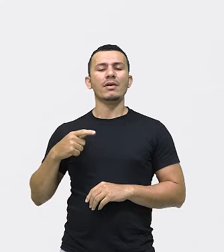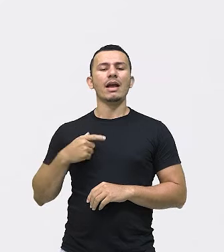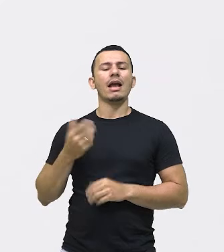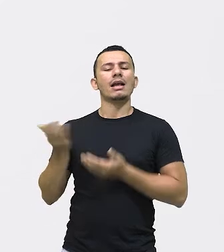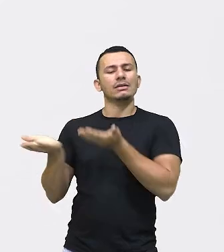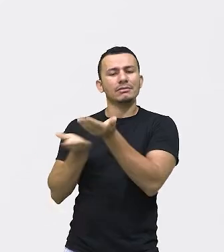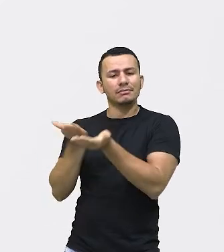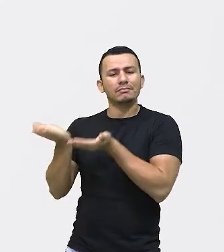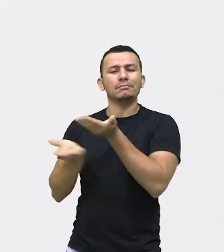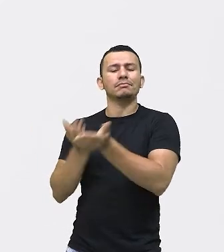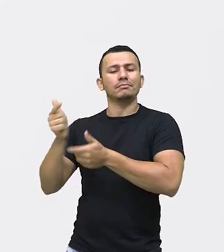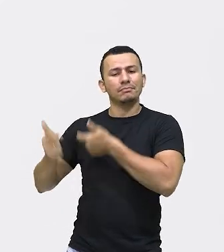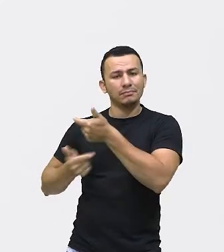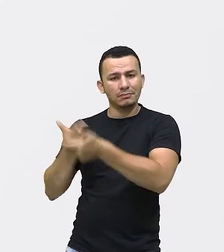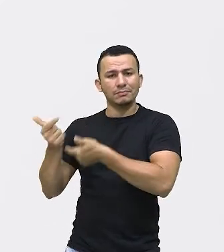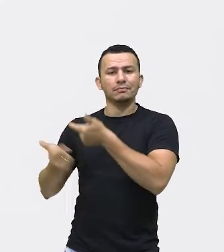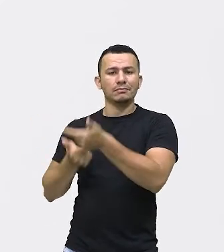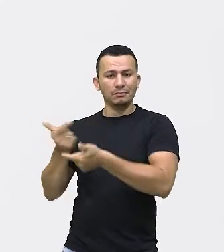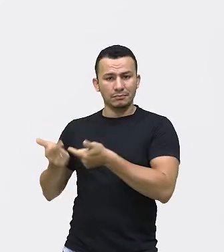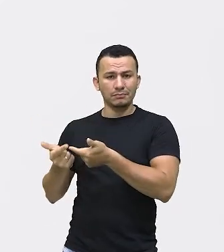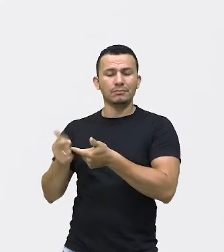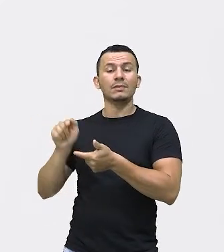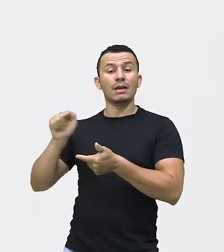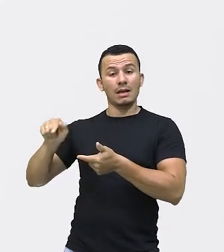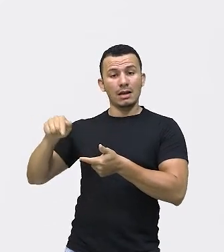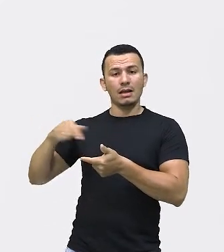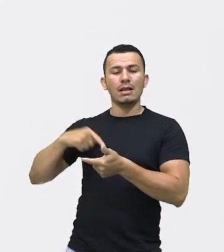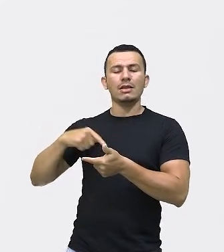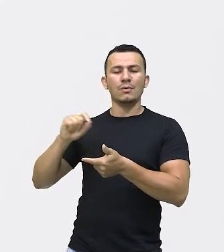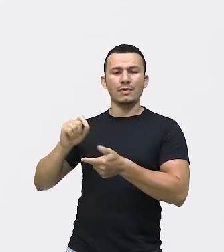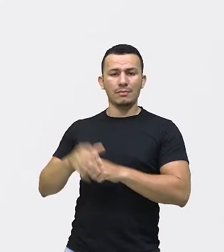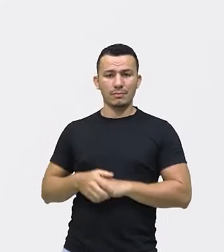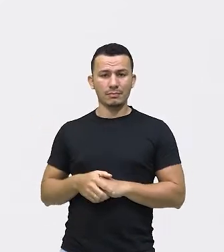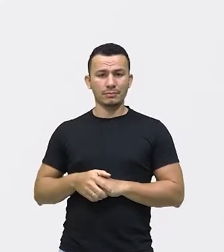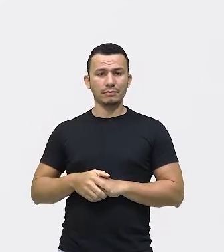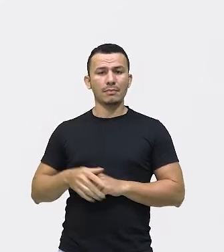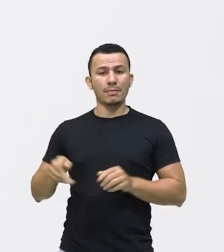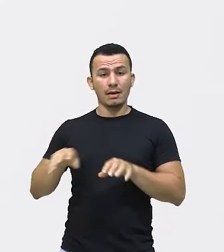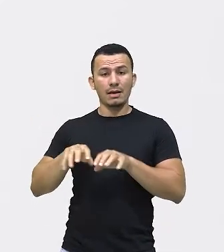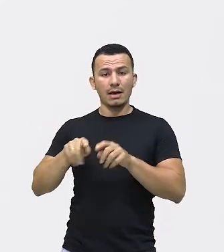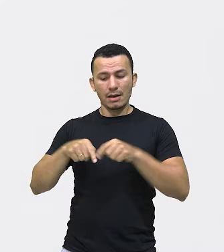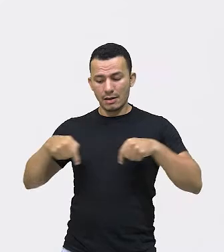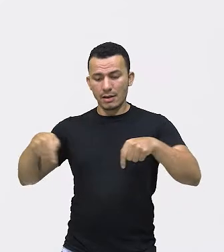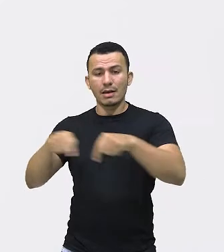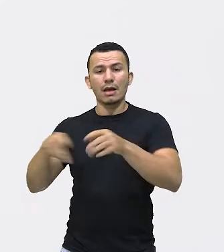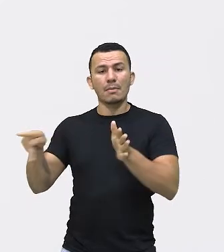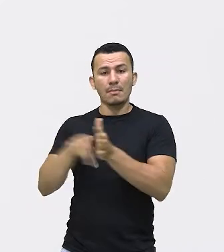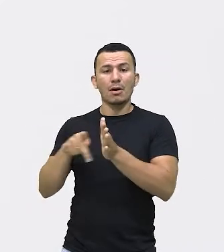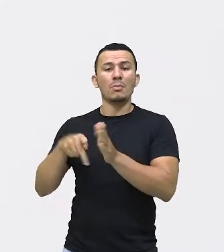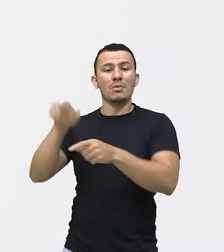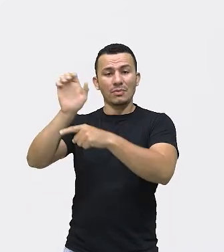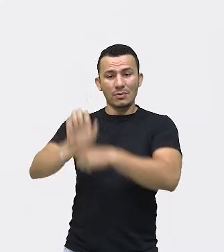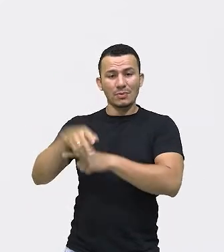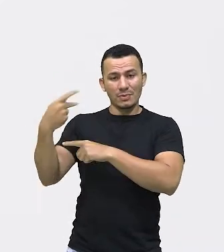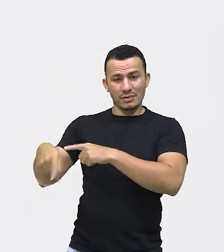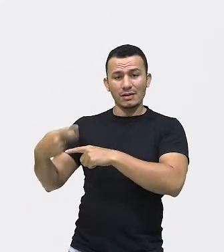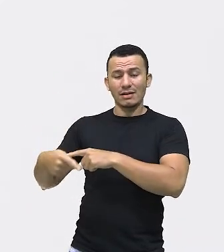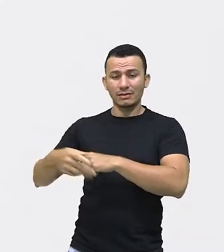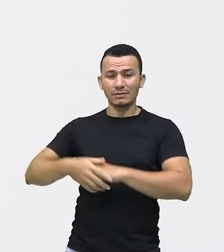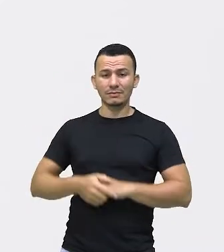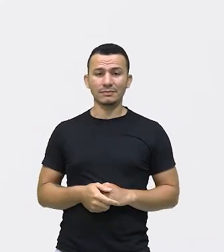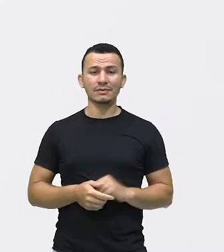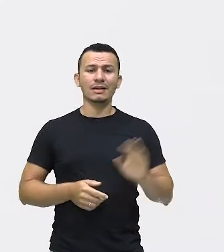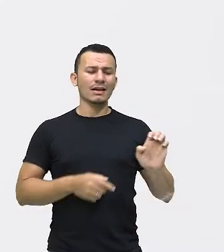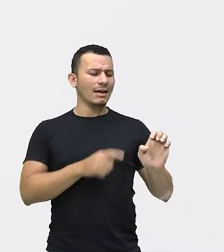isso mesmo, servos, cuja propriedade pertencia aí ao Estado. E a alternativa E estava errada, porque